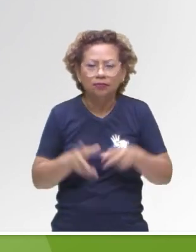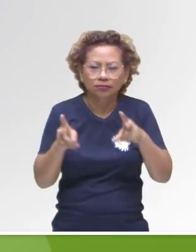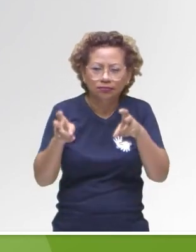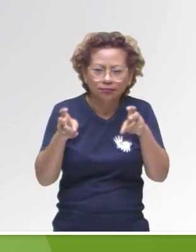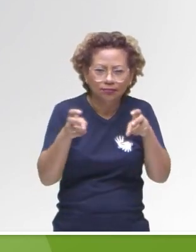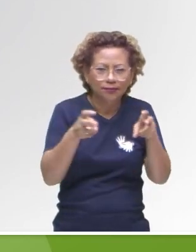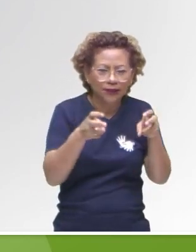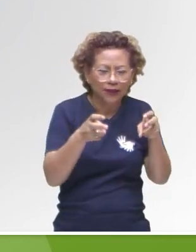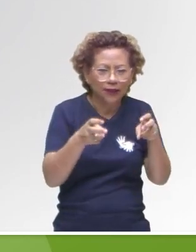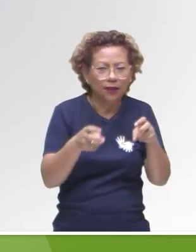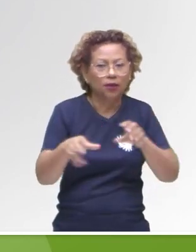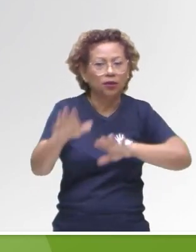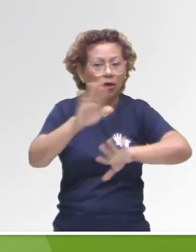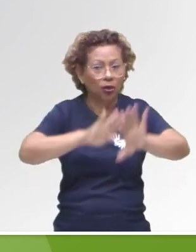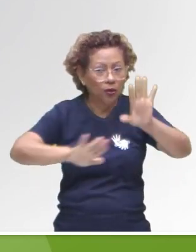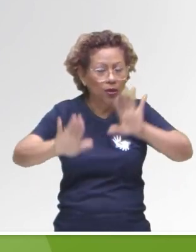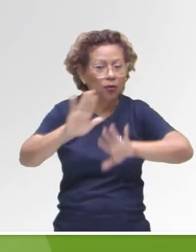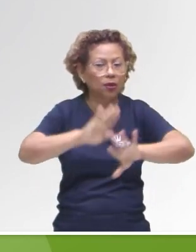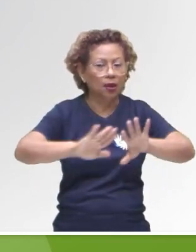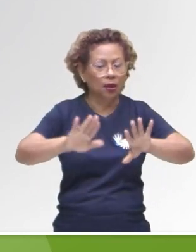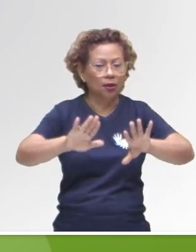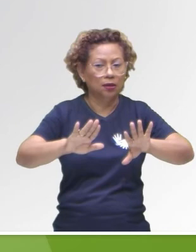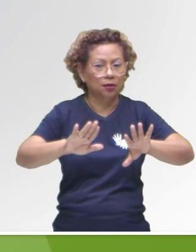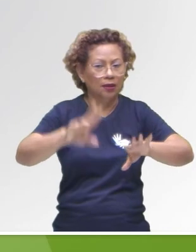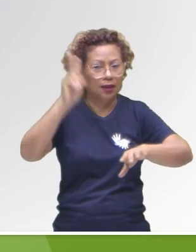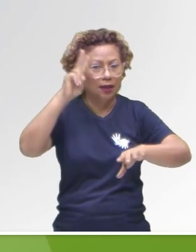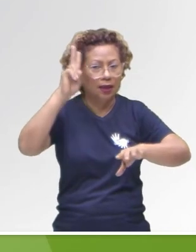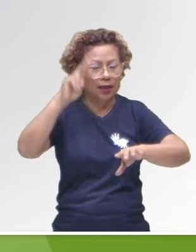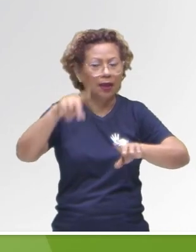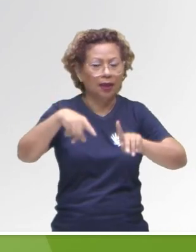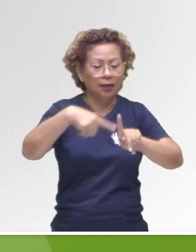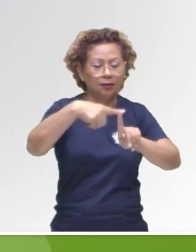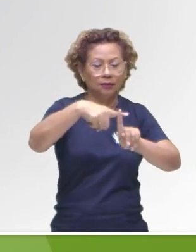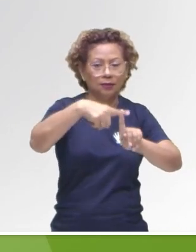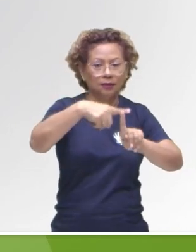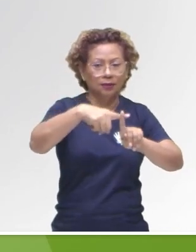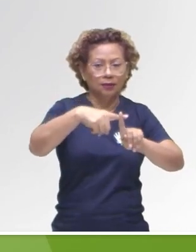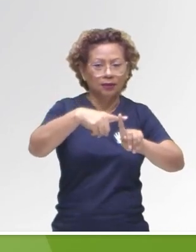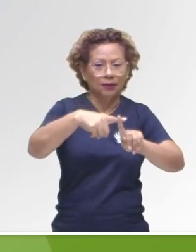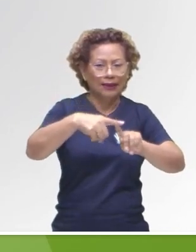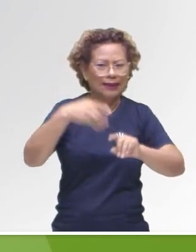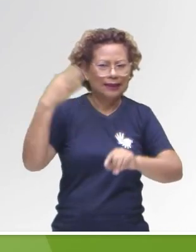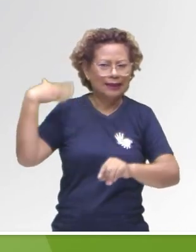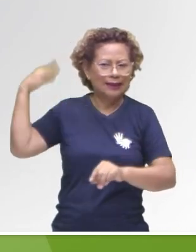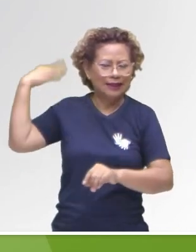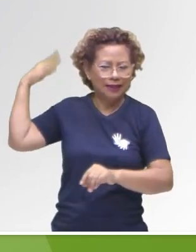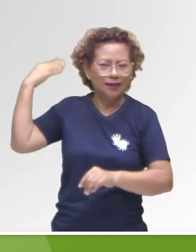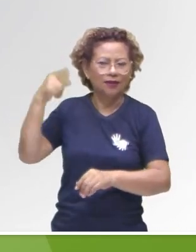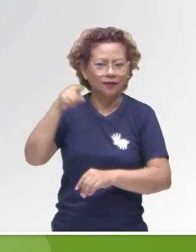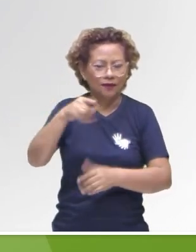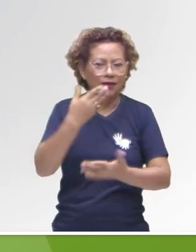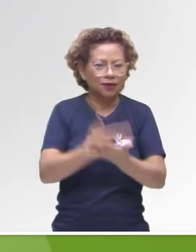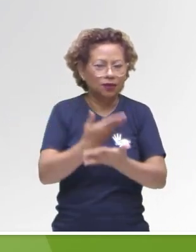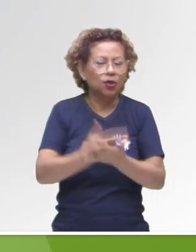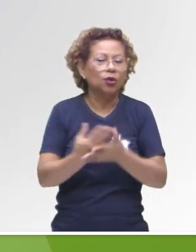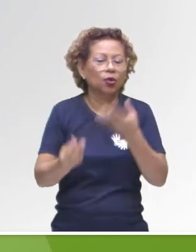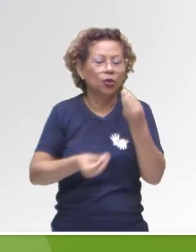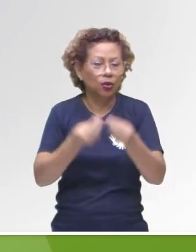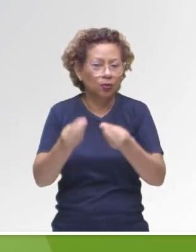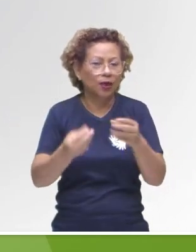Toma muito cuidado. Tem que lembrar lá do ensino fundamental, lá da matemática, como é que a gente